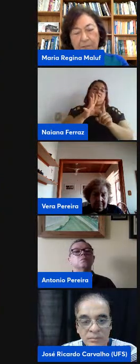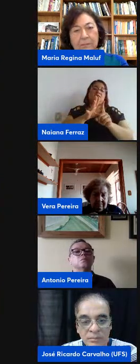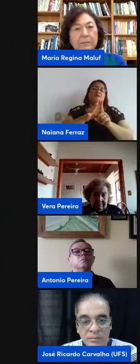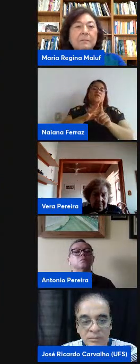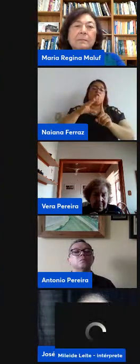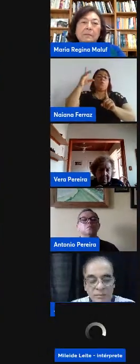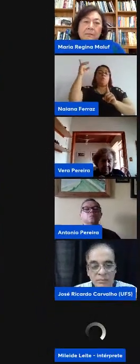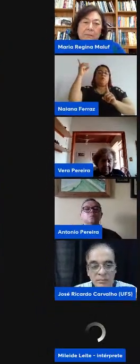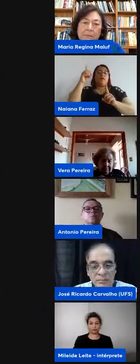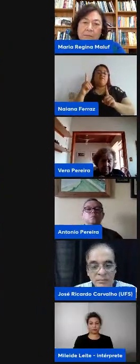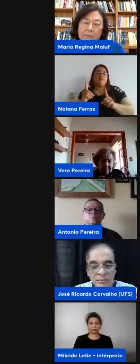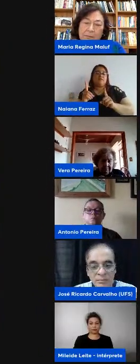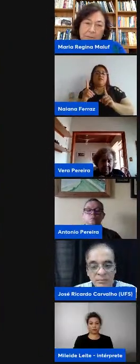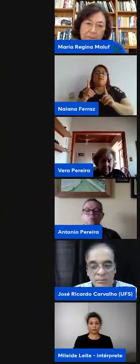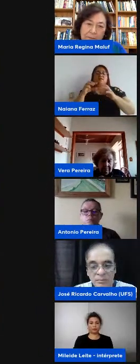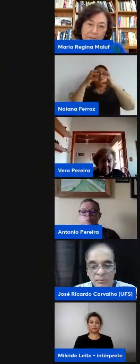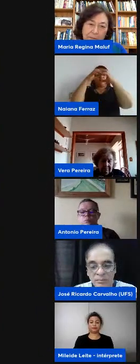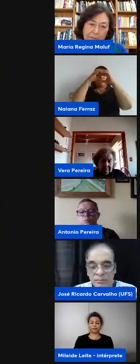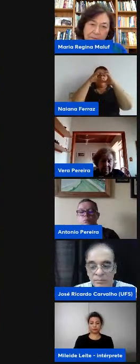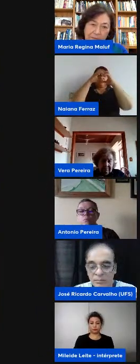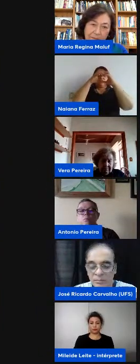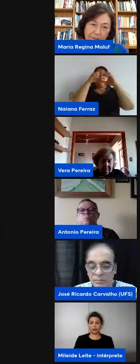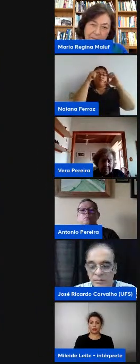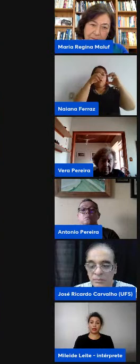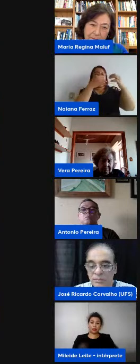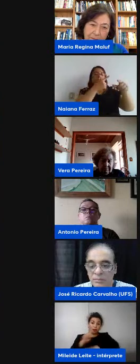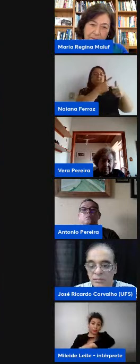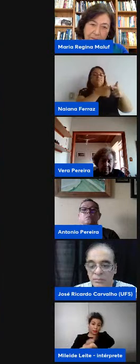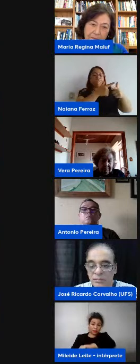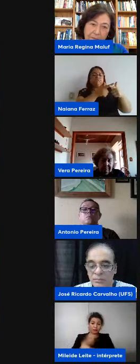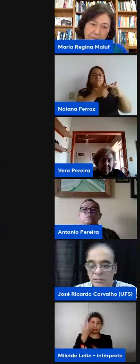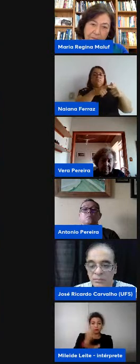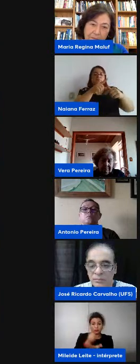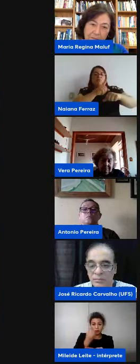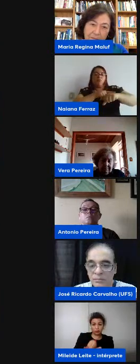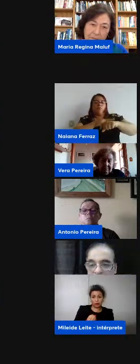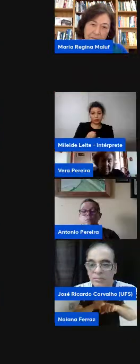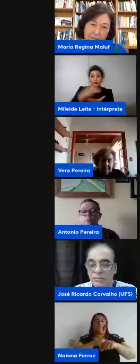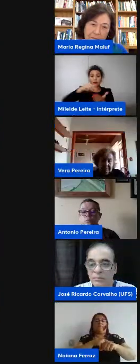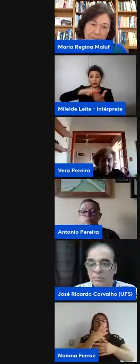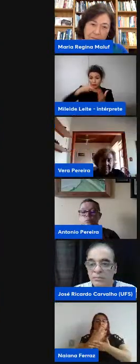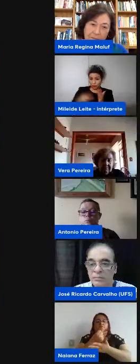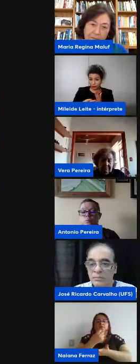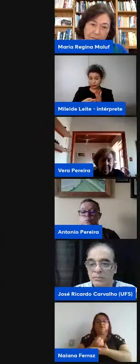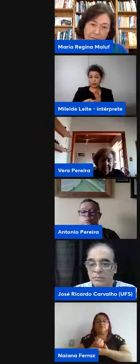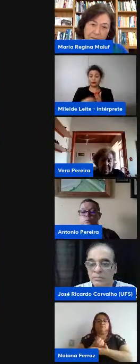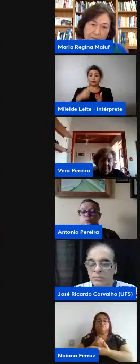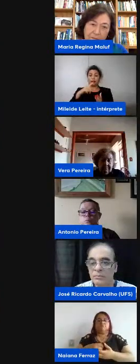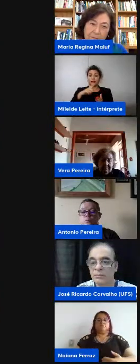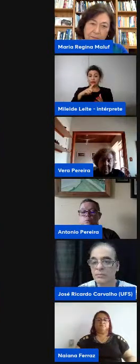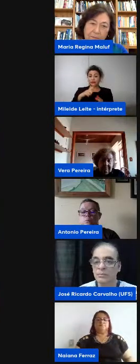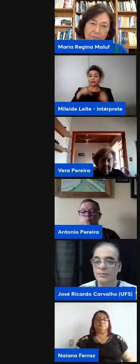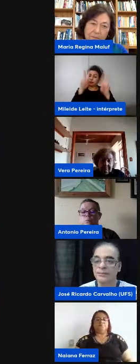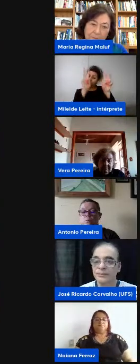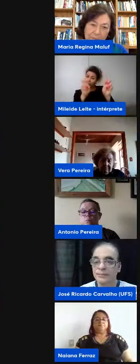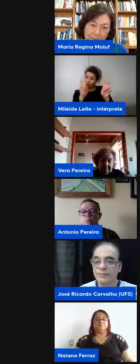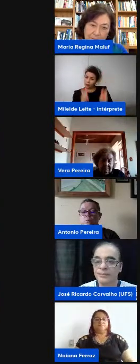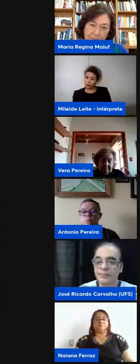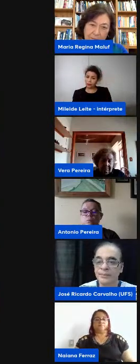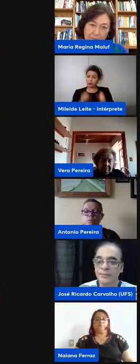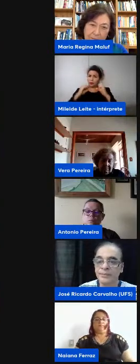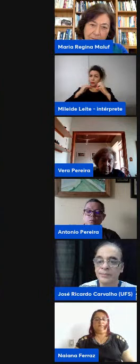cognitivas no momento da alfabetização. Ou seja, há questões ali do